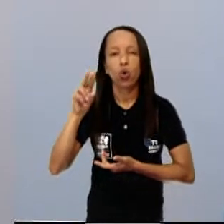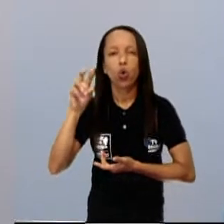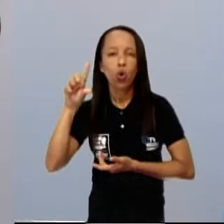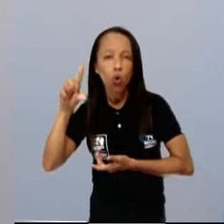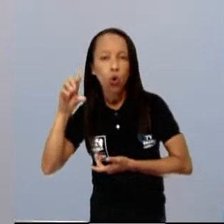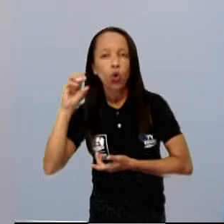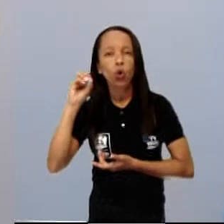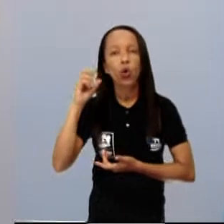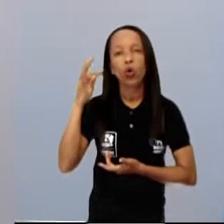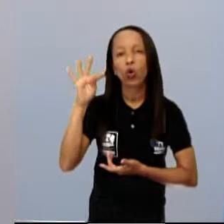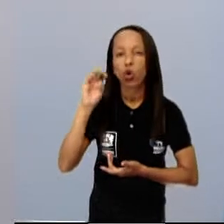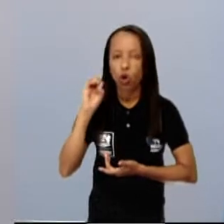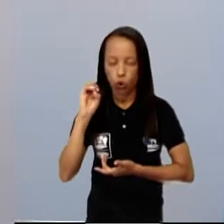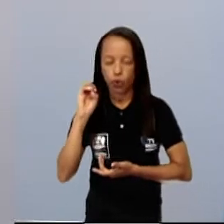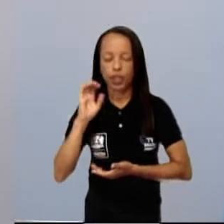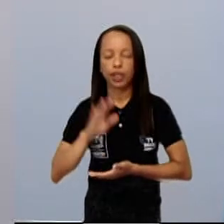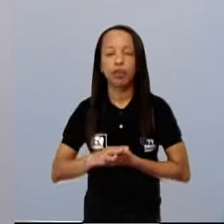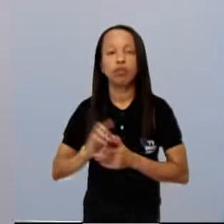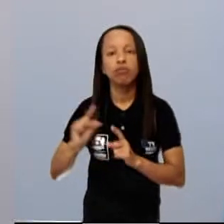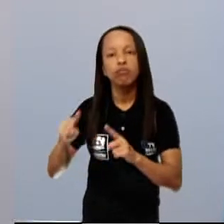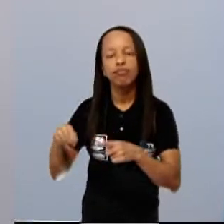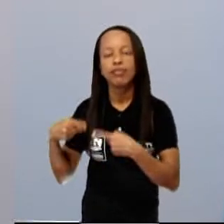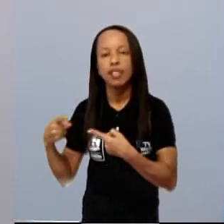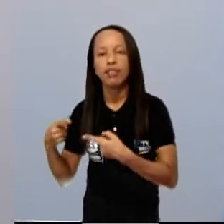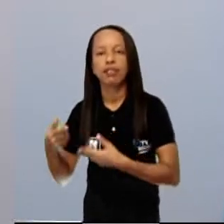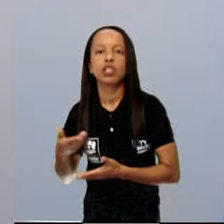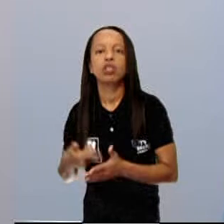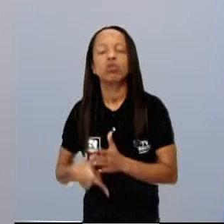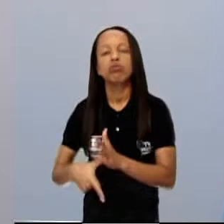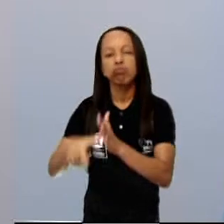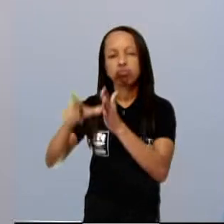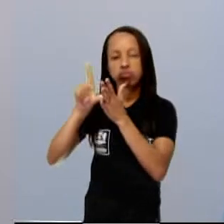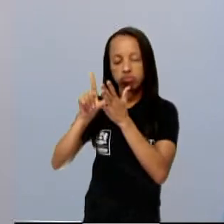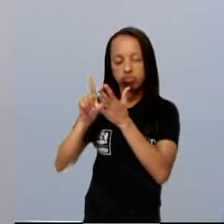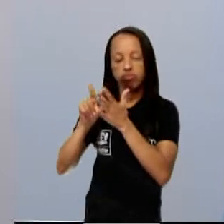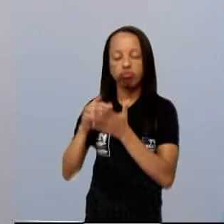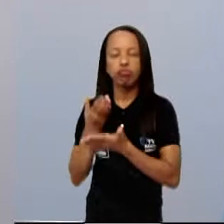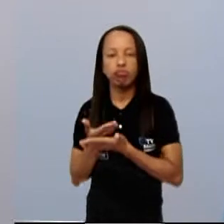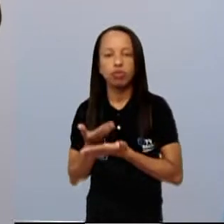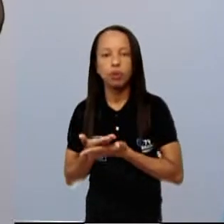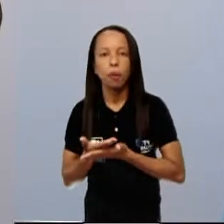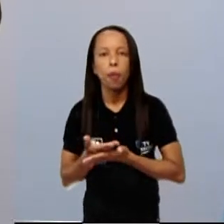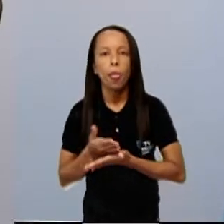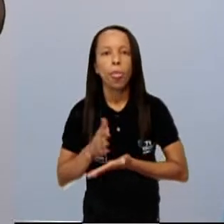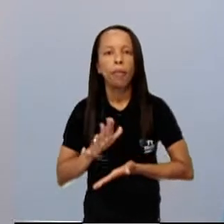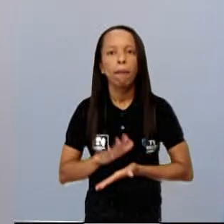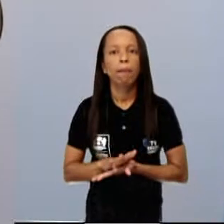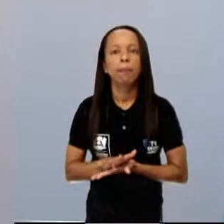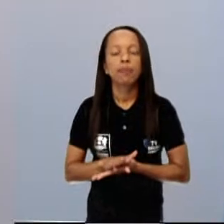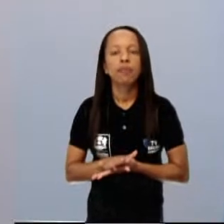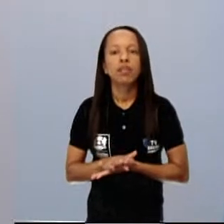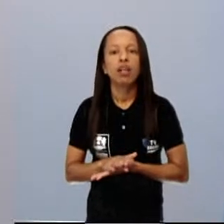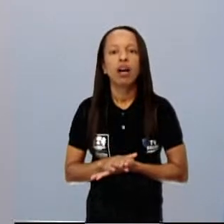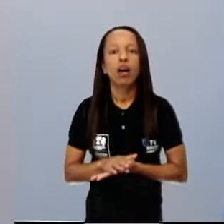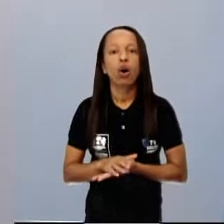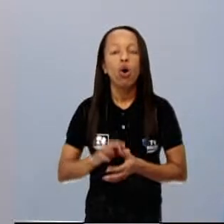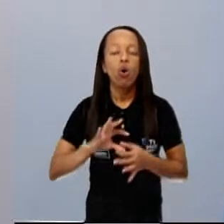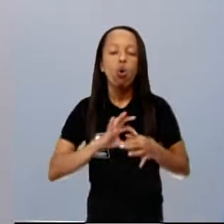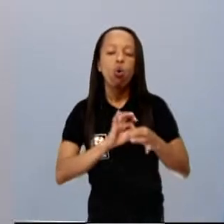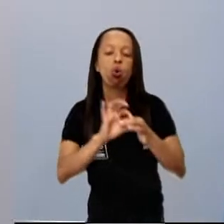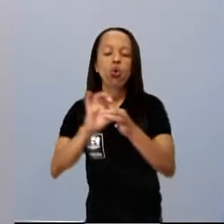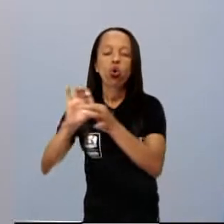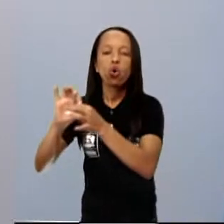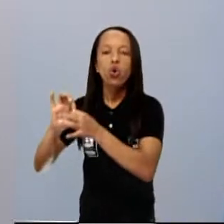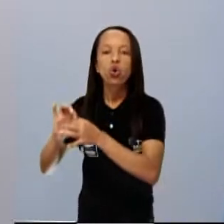anterior, onde a gente trabalhou o contexto da França antes de acontecer a Revolução Francesa. Hoje a gente